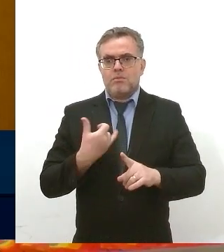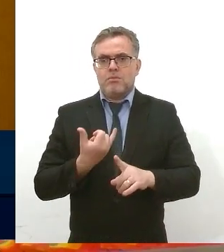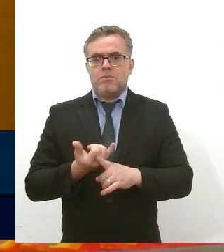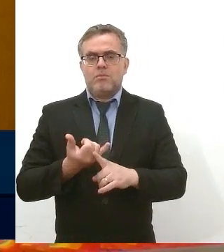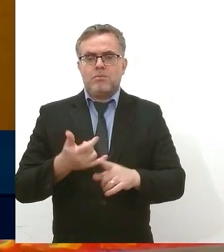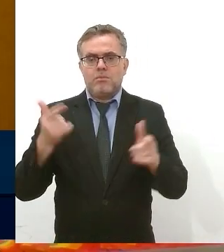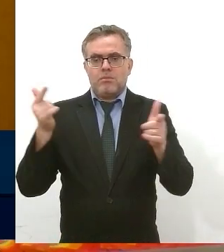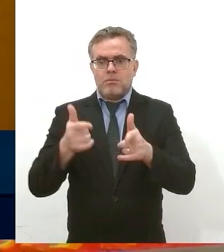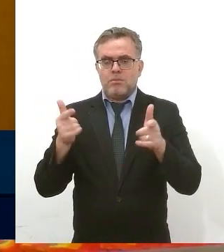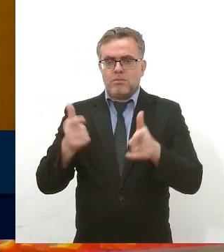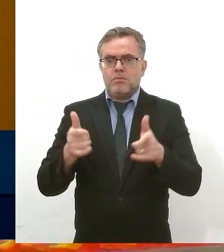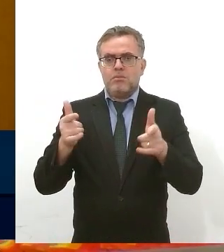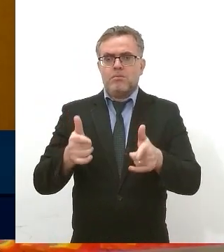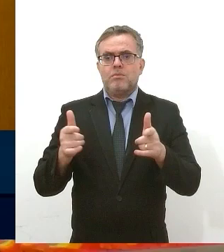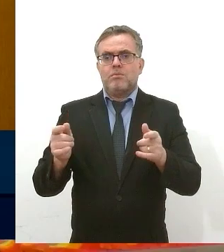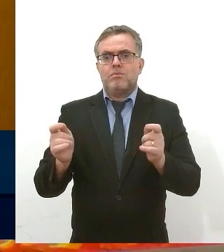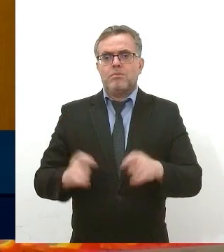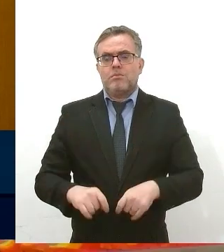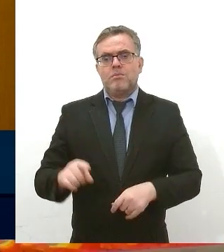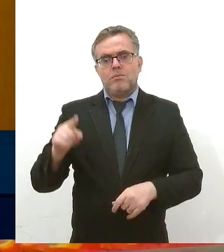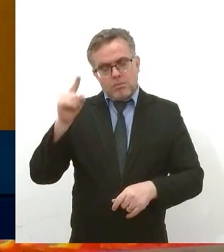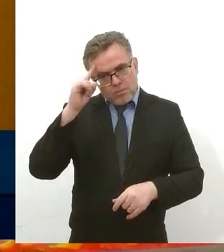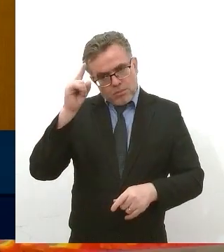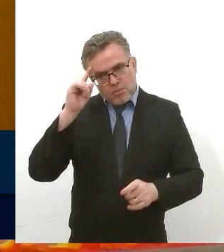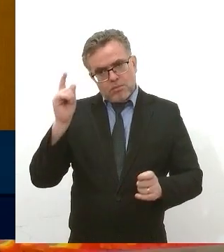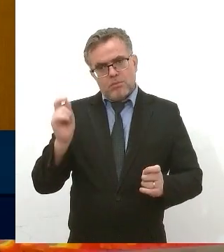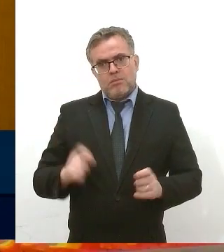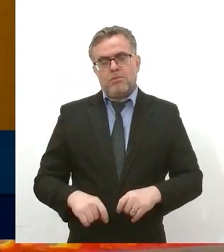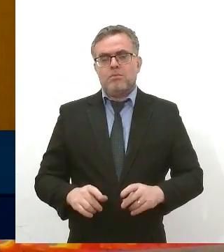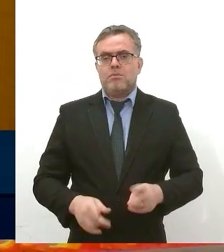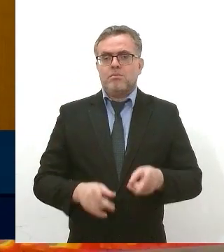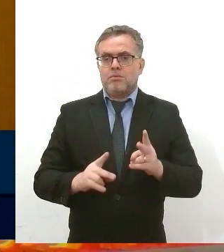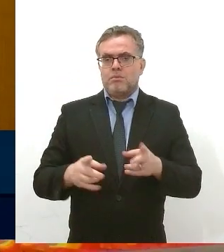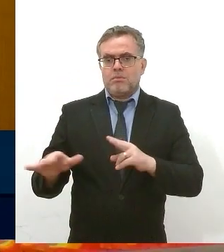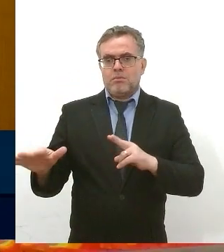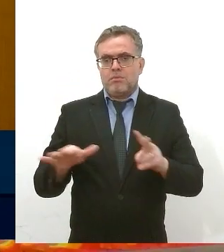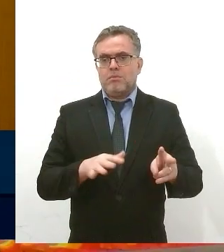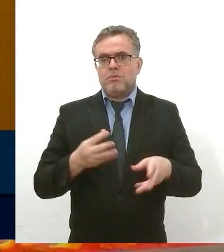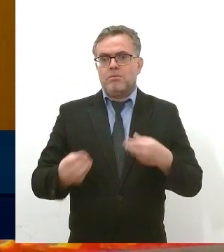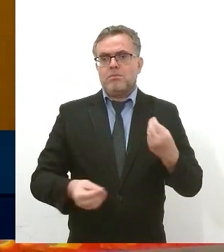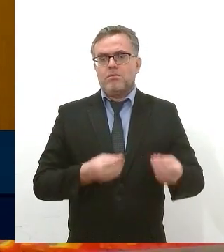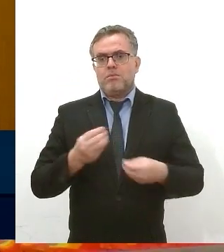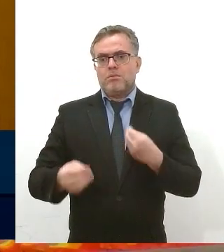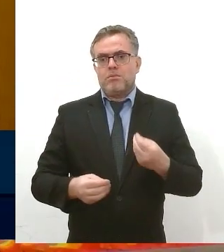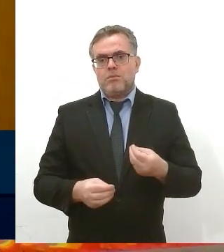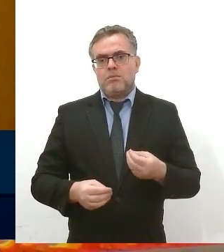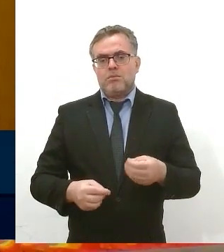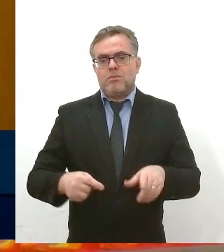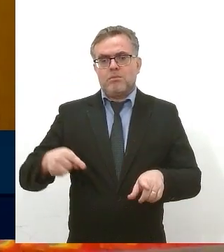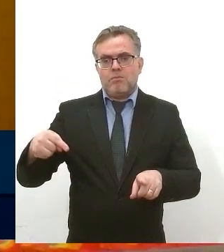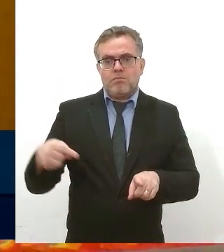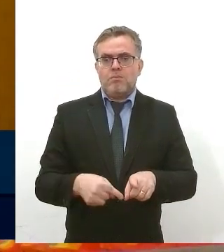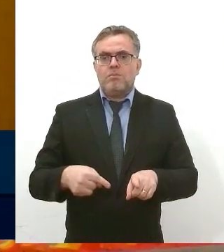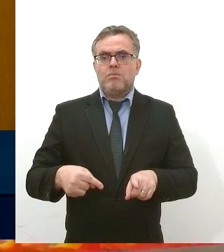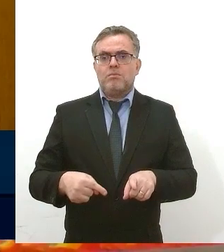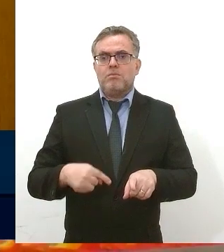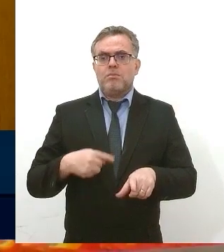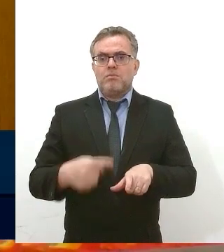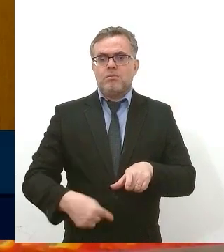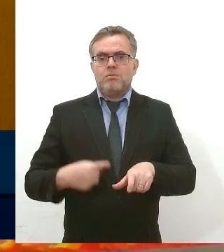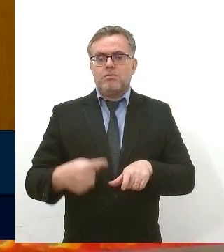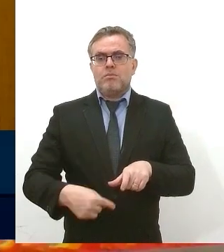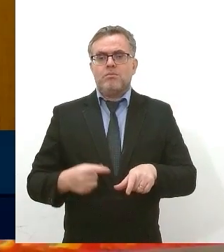os dias, a primeira semana, todos os dias eles furavam o pneu de bicicleta, além das gozações,